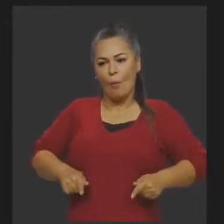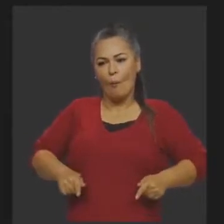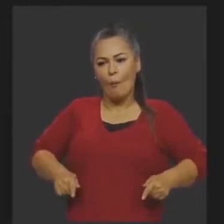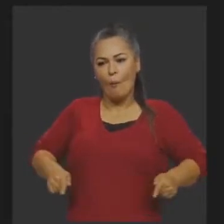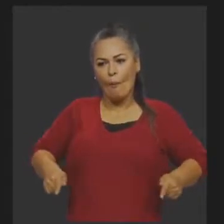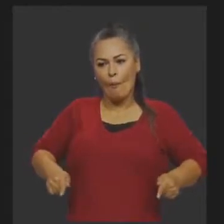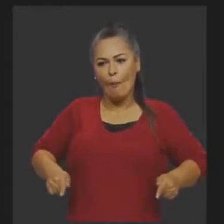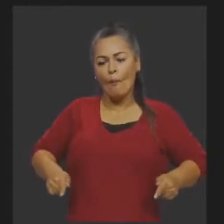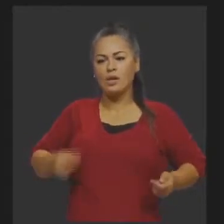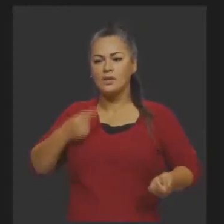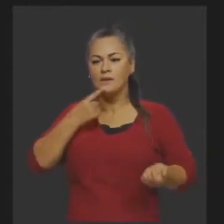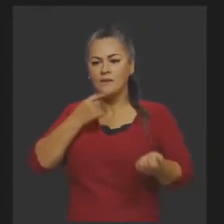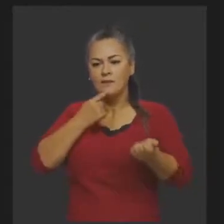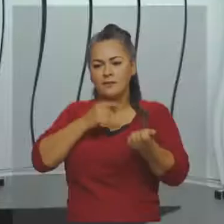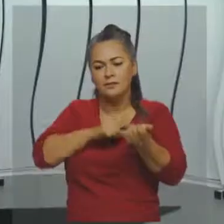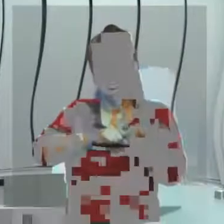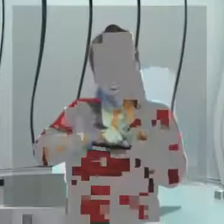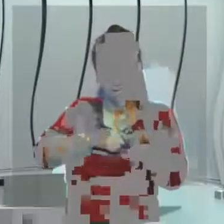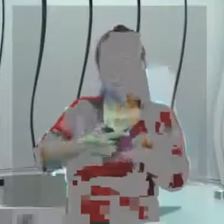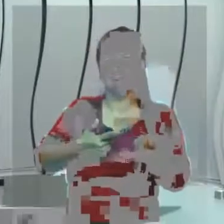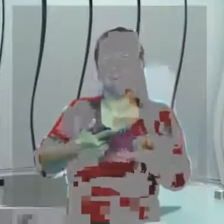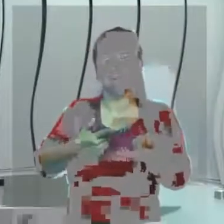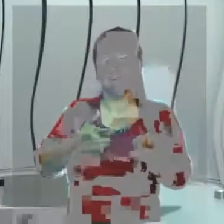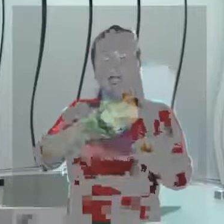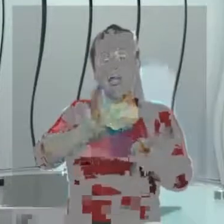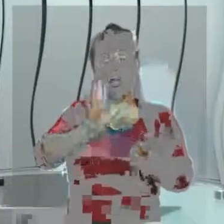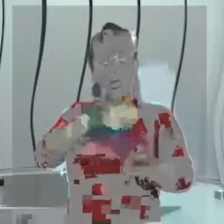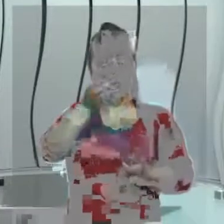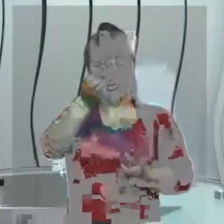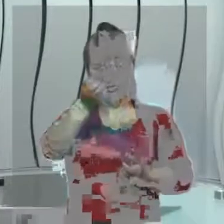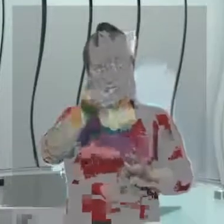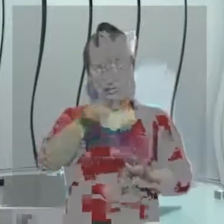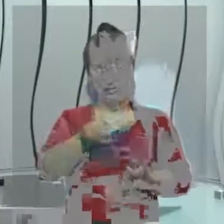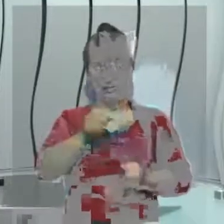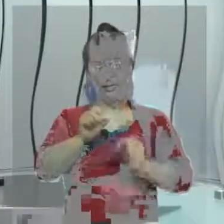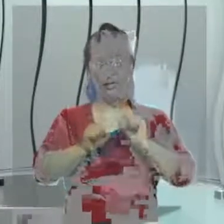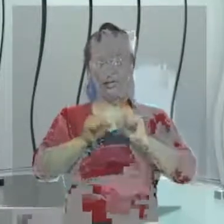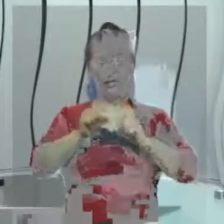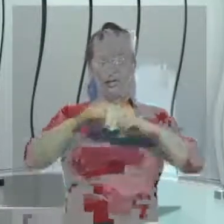Ok? Vamos falar um pouquinho do rim, então.